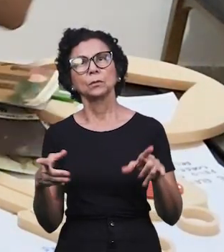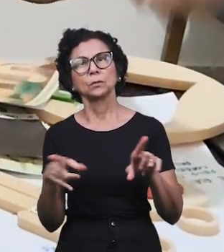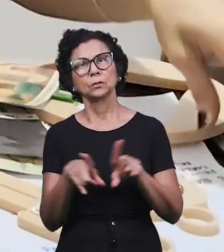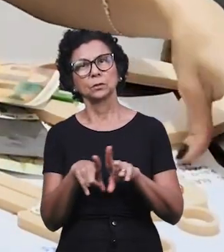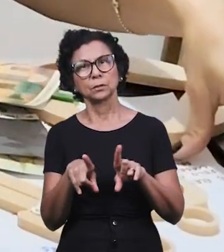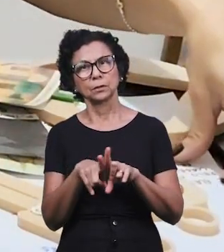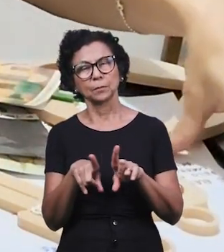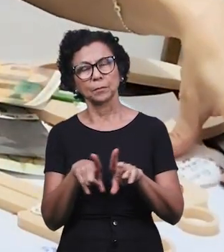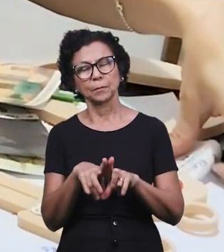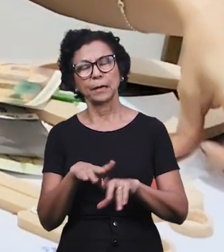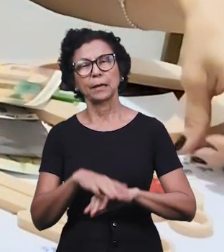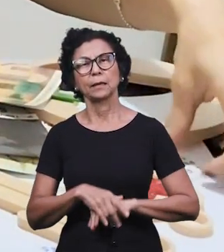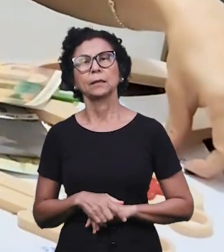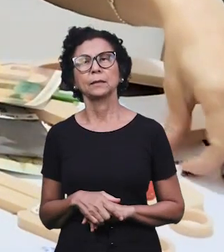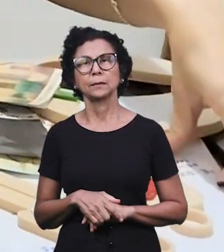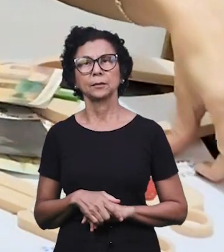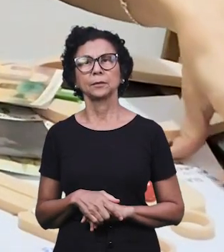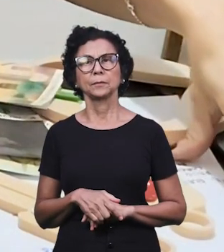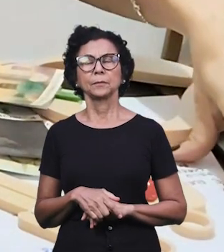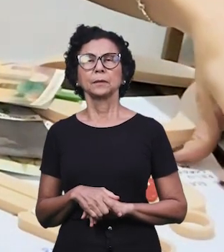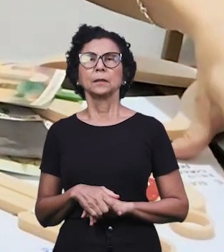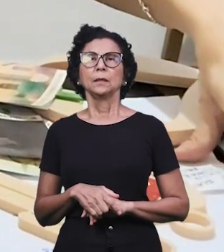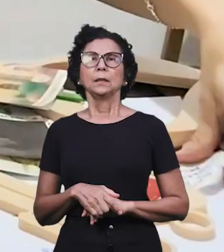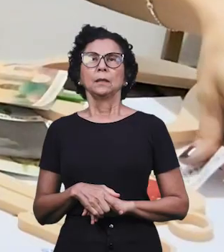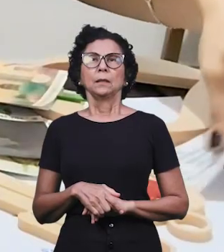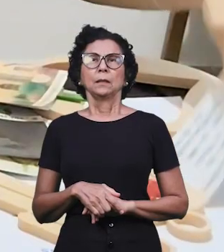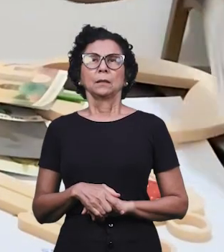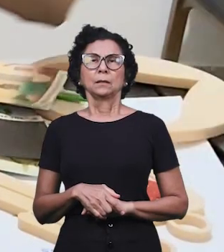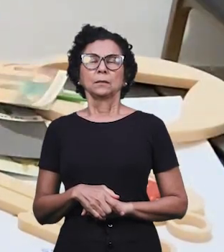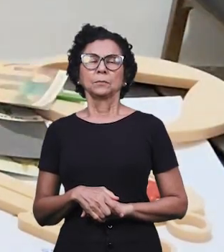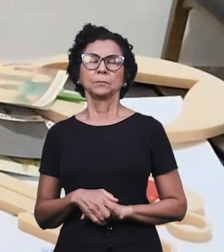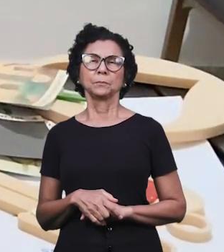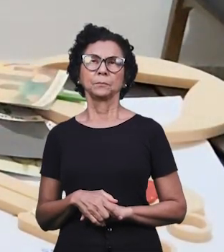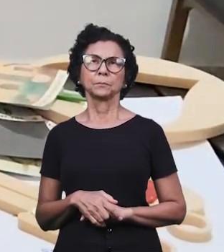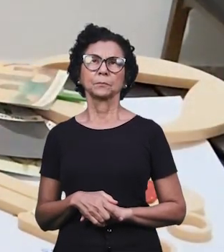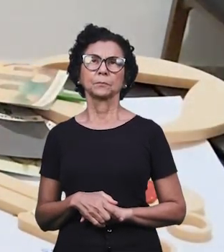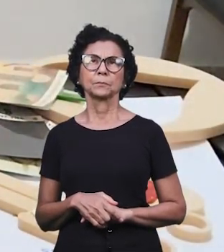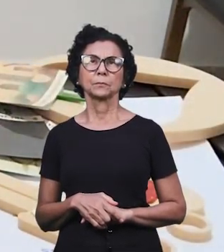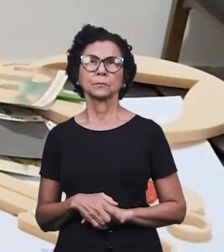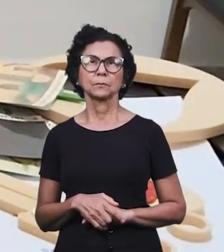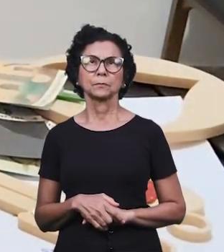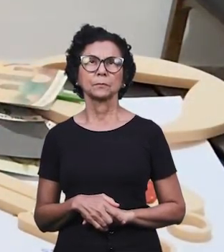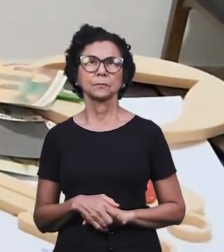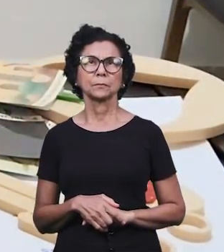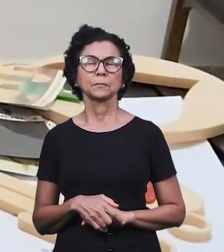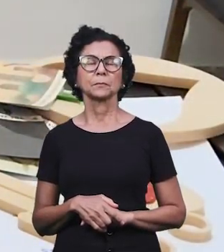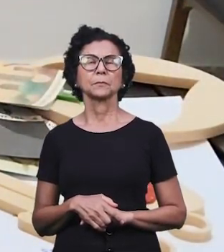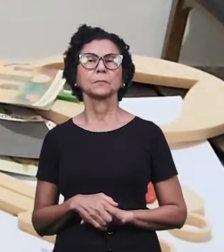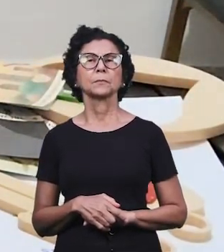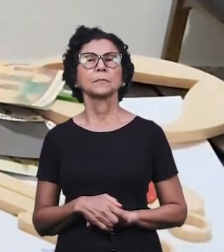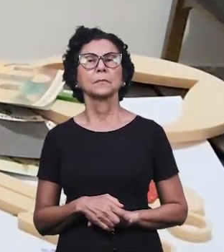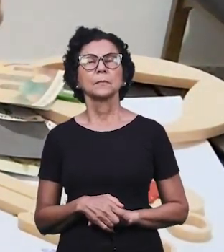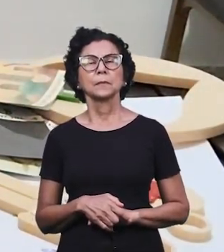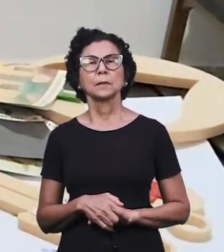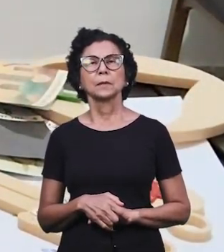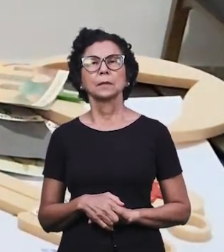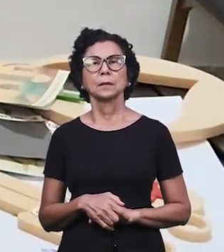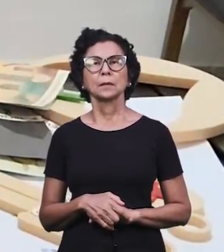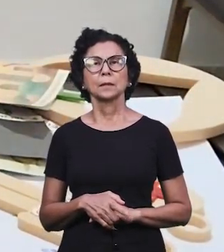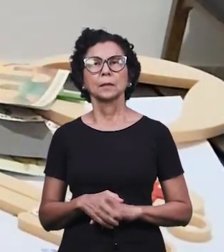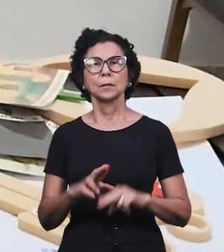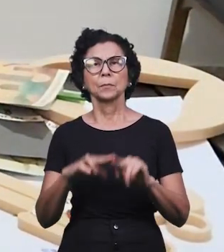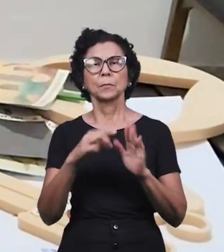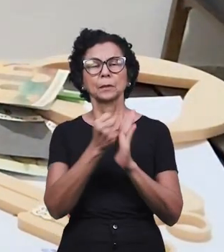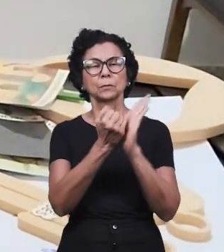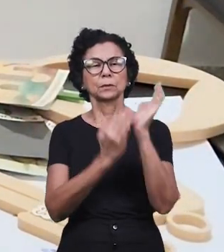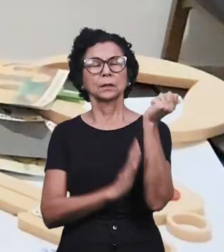temos livramento da parte do Senhor, assim como aquele versículo nos fala, E eles o venceram pelo